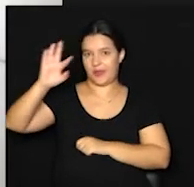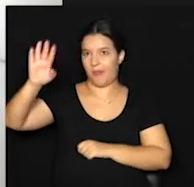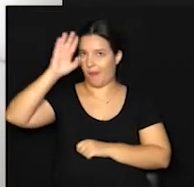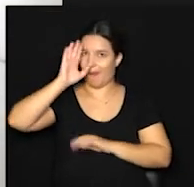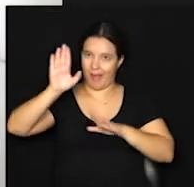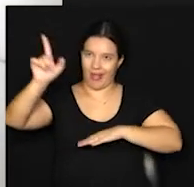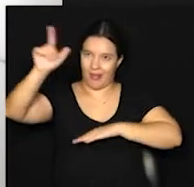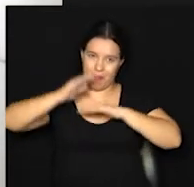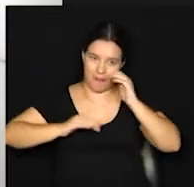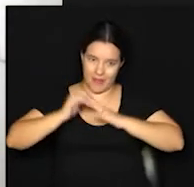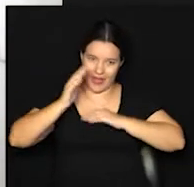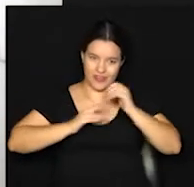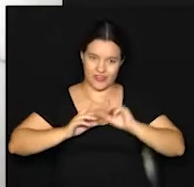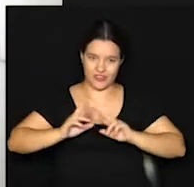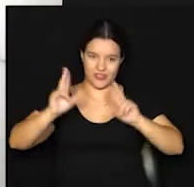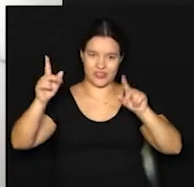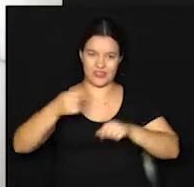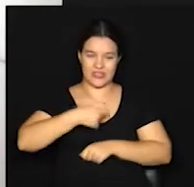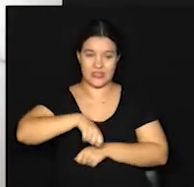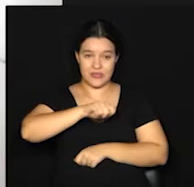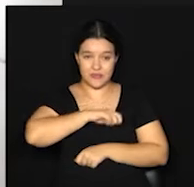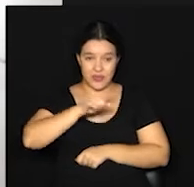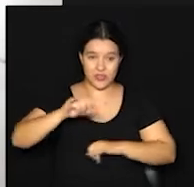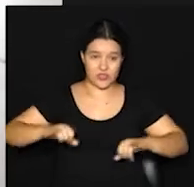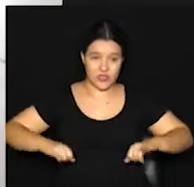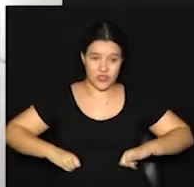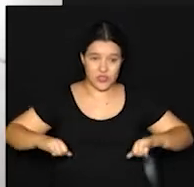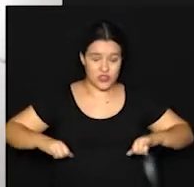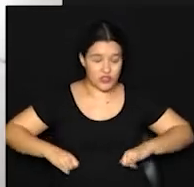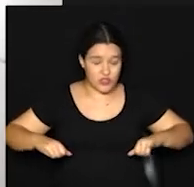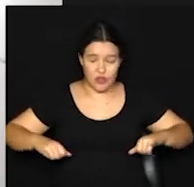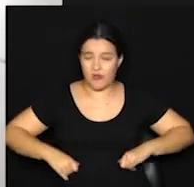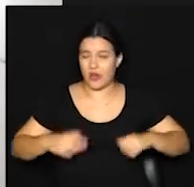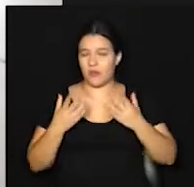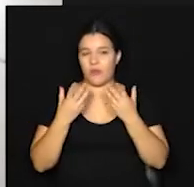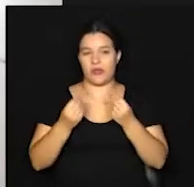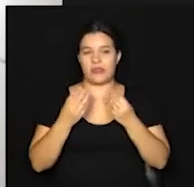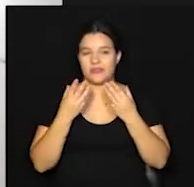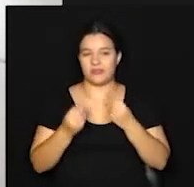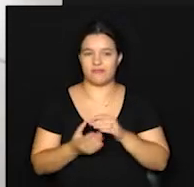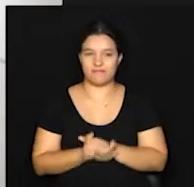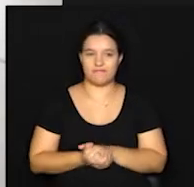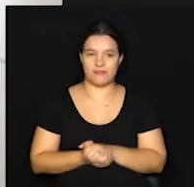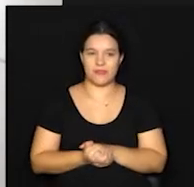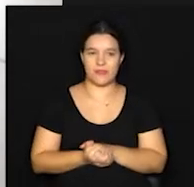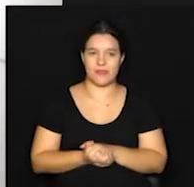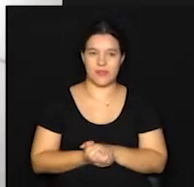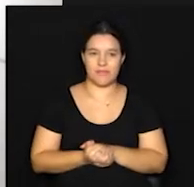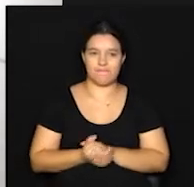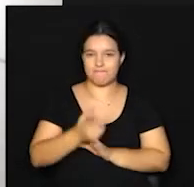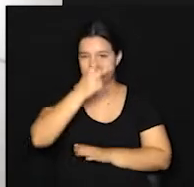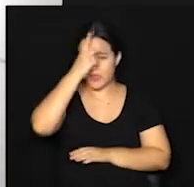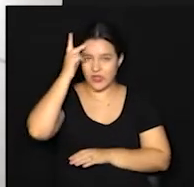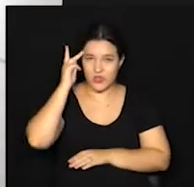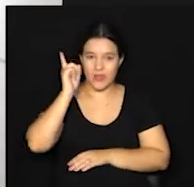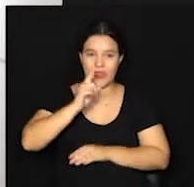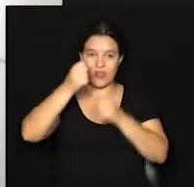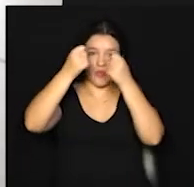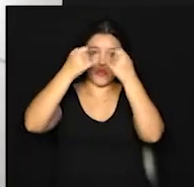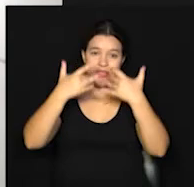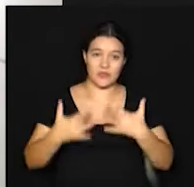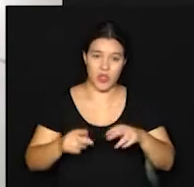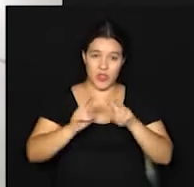totalmente diferente. Cheguei na Espanha, sofri muito, como todo imigrante. As pessoas não falam essa parte, e eu acho muito importante